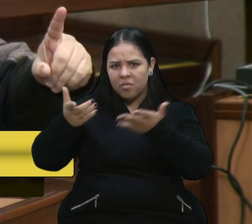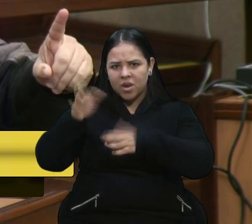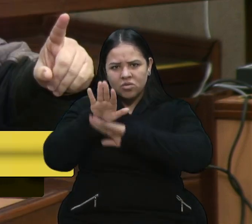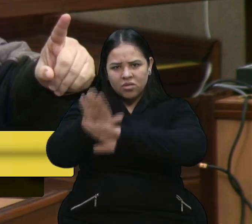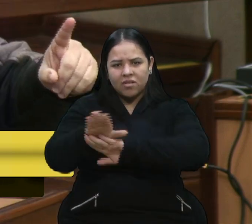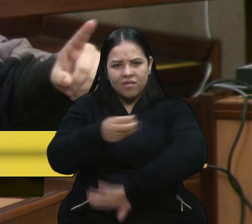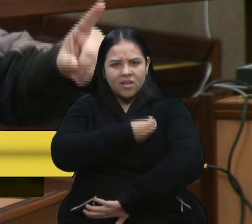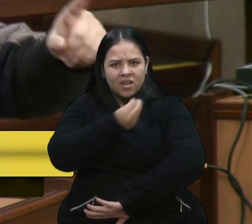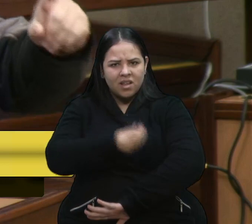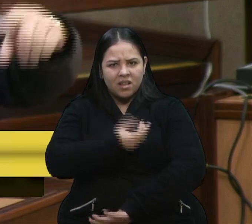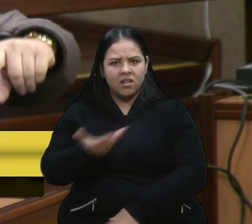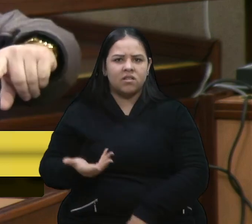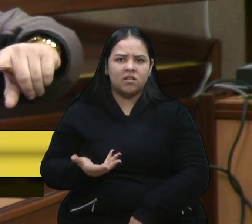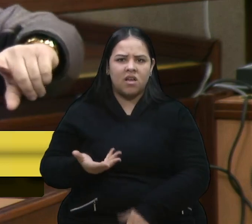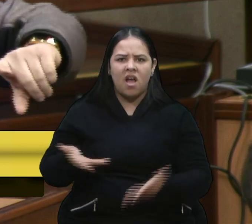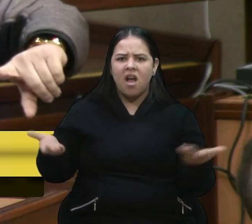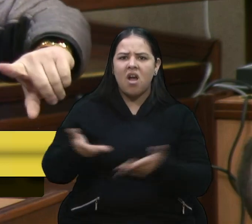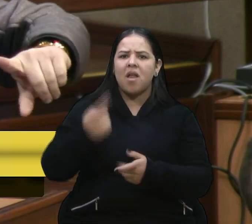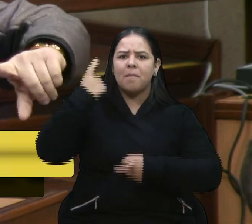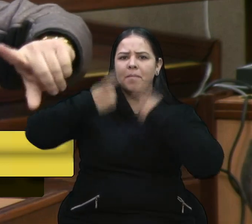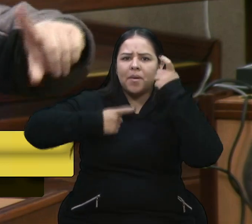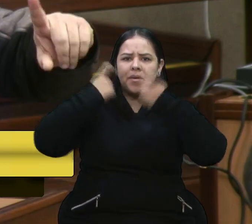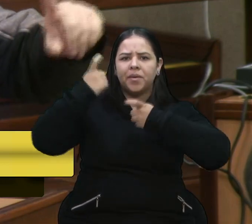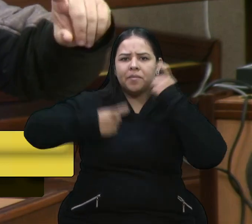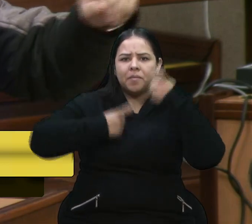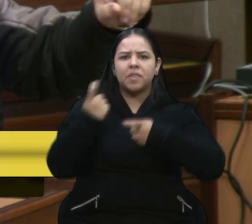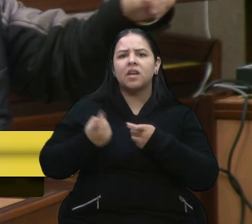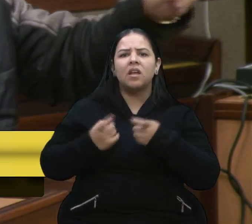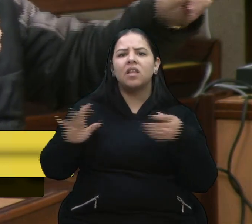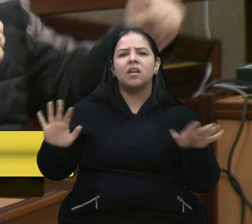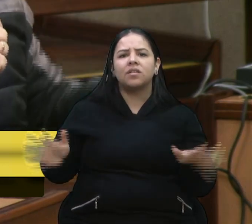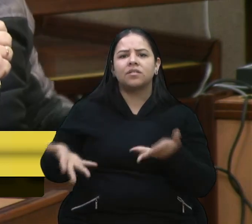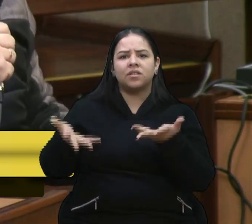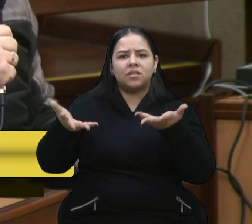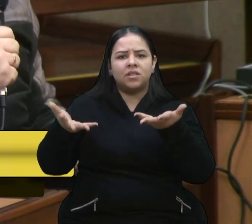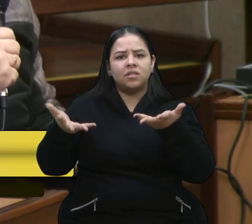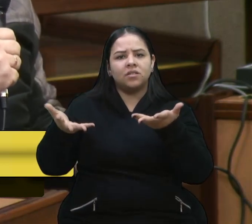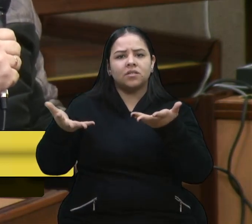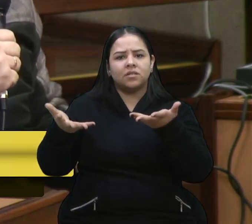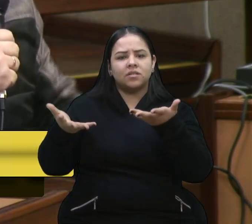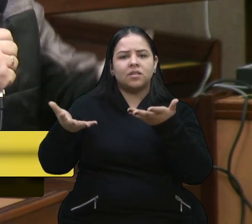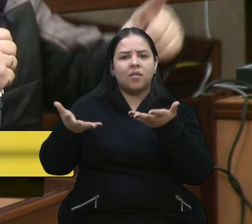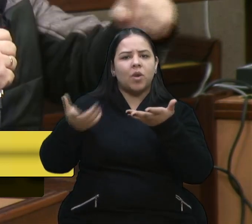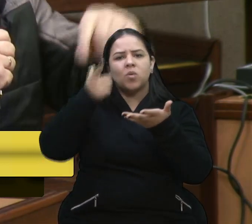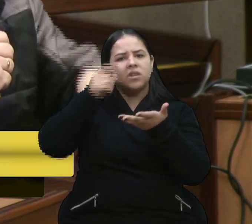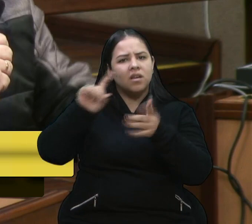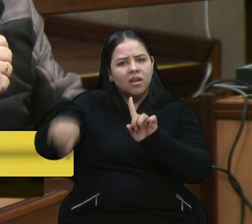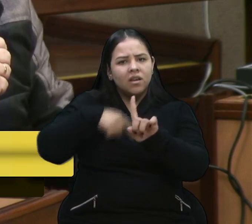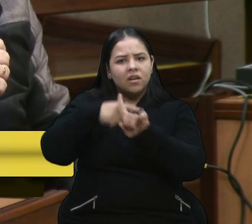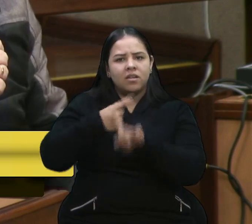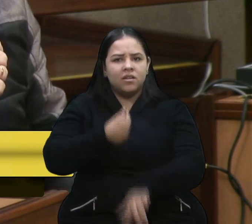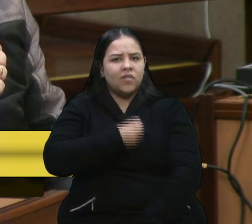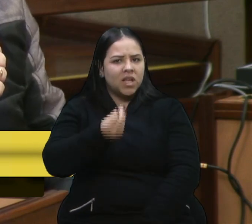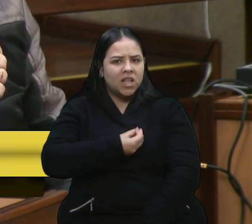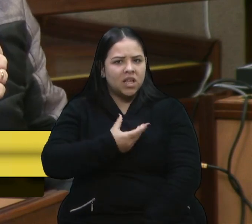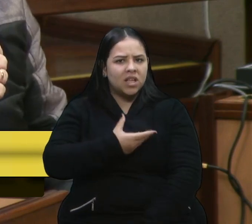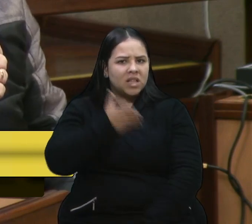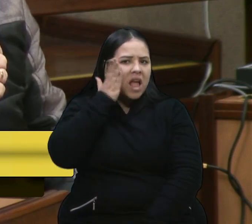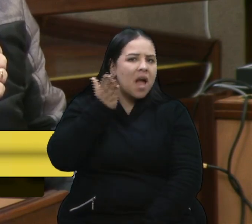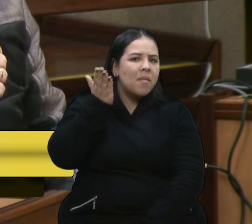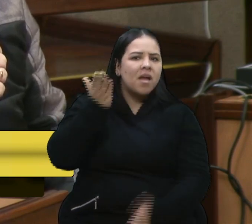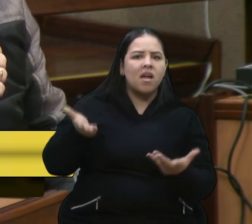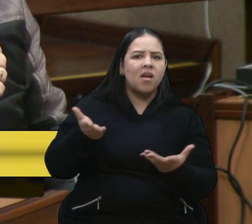assim, ele se preocupa em incentivar os municípios a salvar vida. Eu quero saber qual é o prefeito que não quer